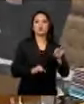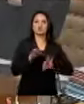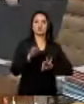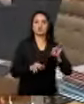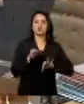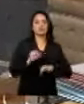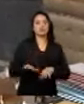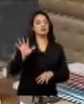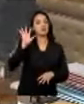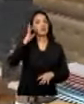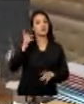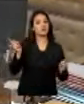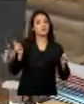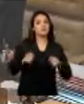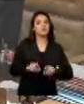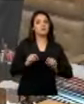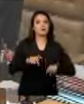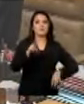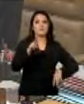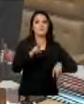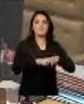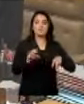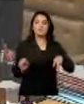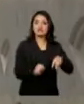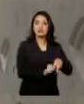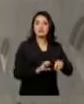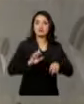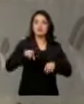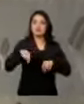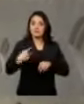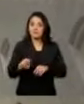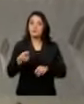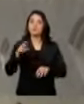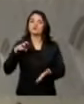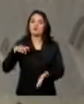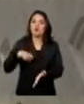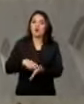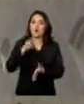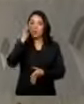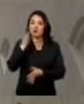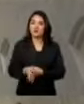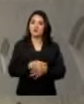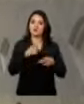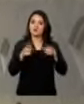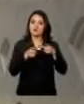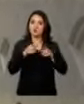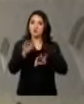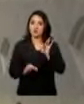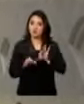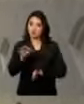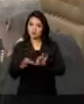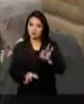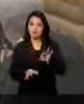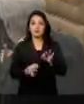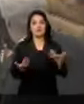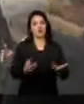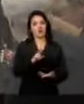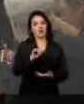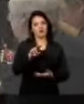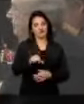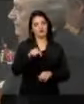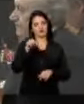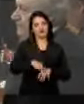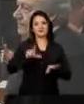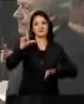define a possibilidade de prisão após condenação, confirmação de condenação em segunda instância. Acompanha ao vivo aqui pela TV